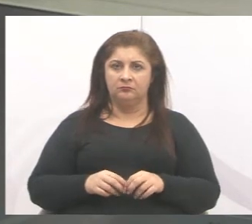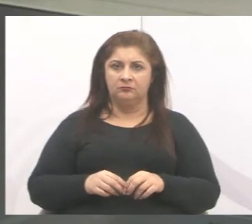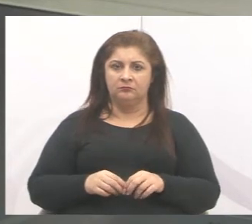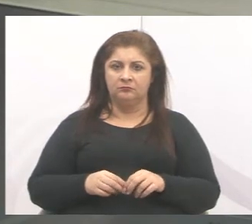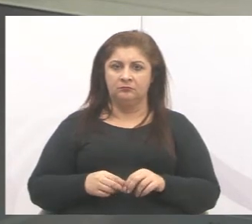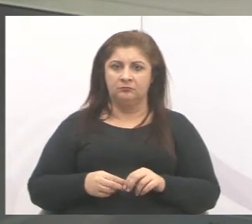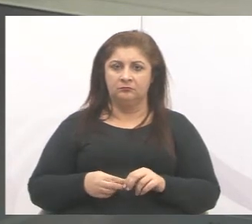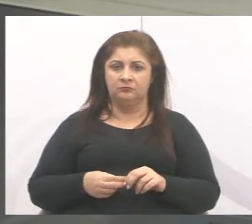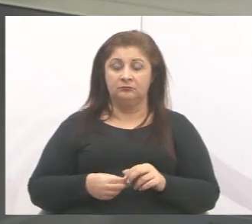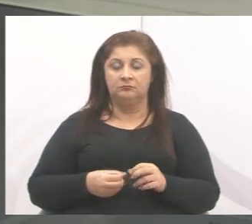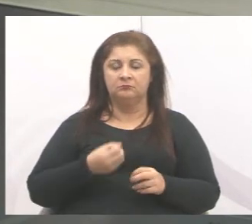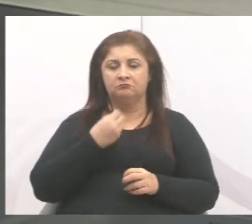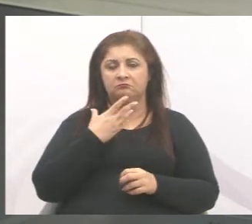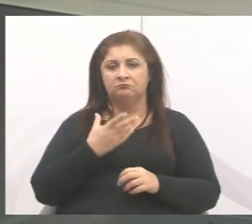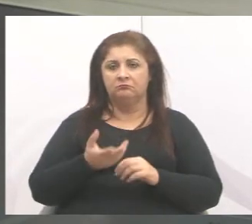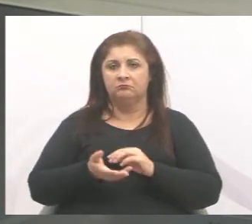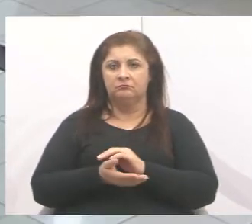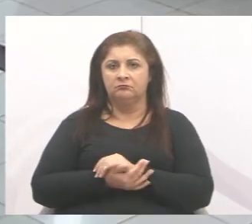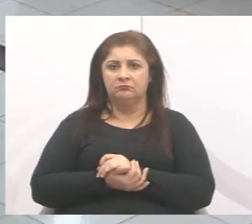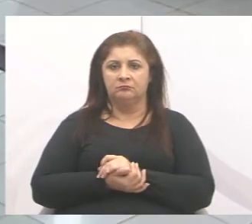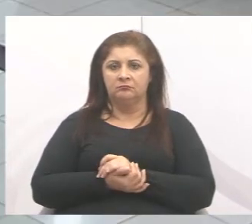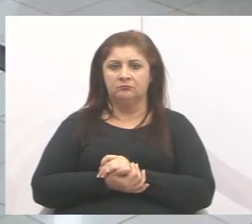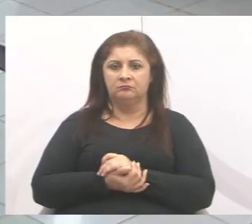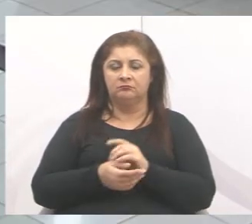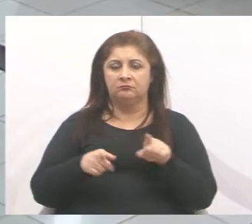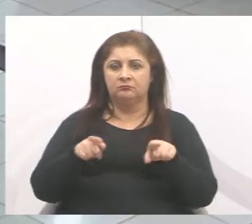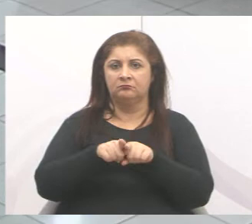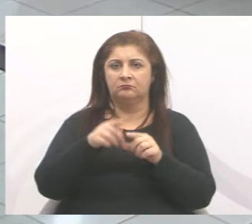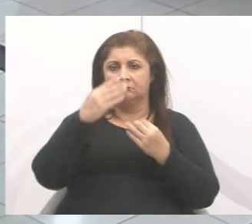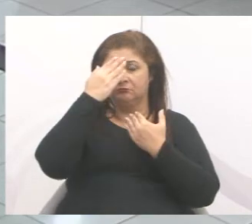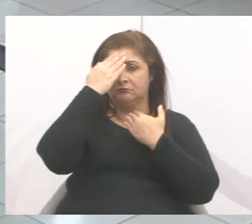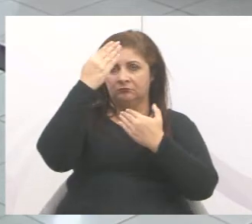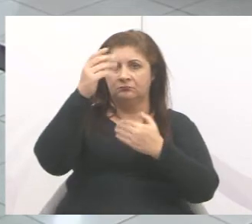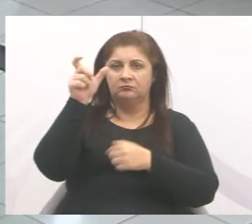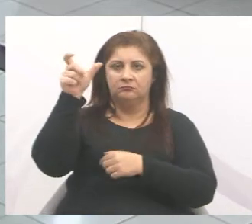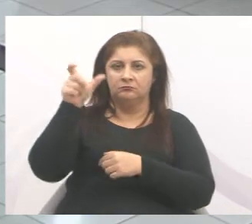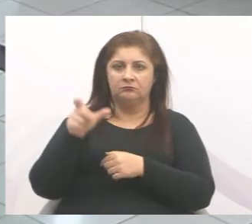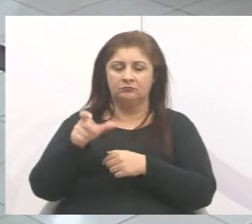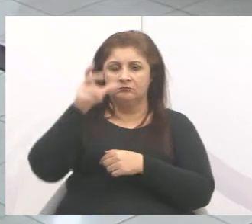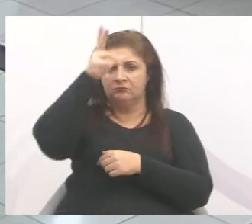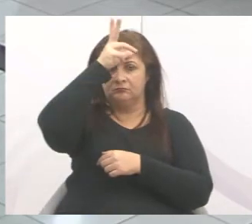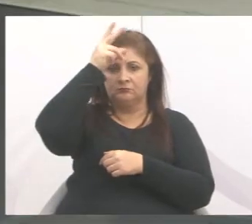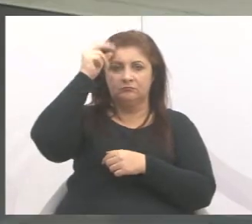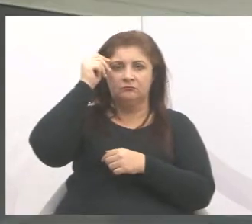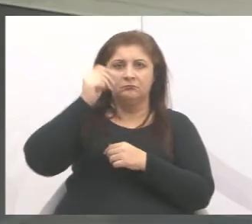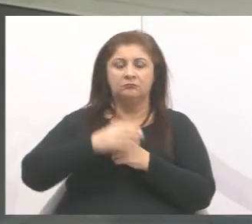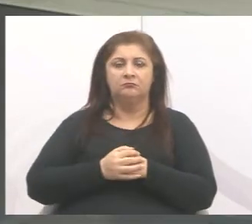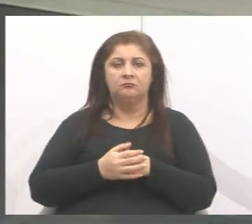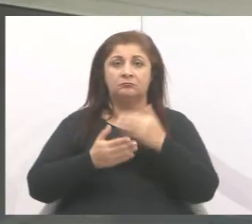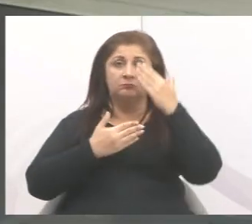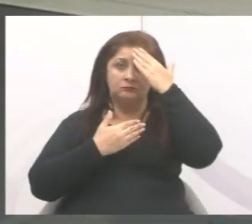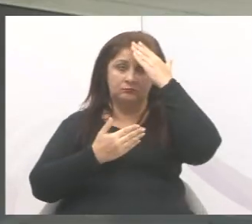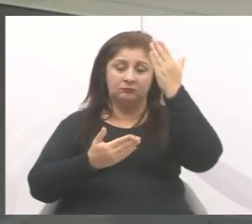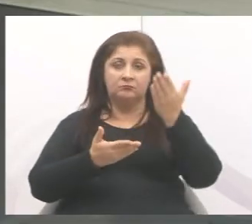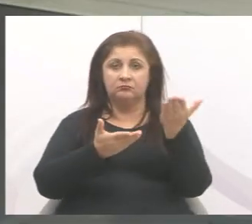Bom, primeiramente, quero só também agradecer ao prefeito, vocês que estão aqui na audiência